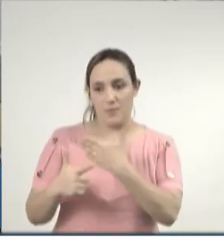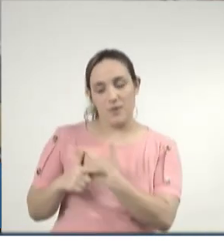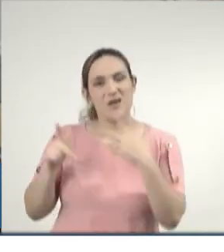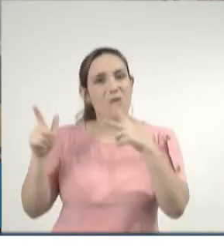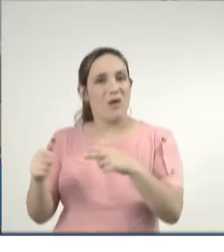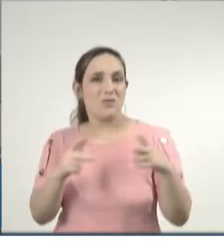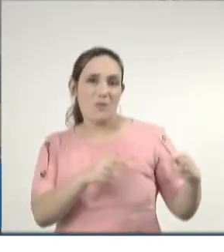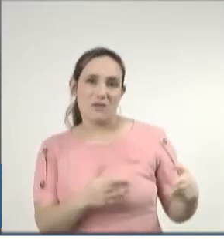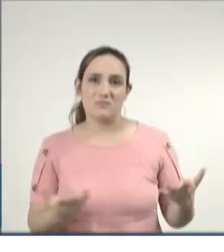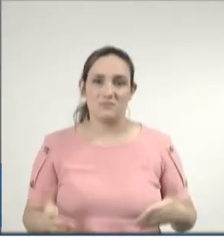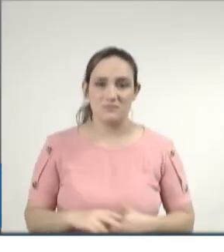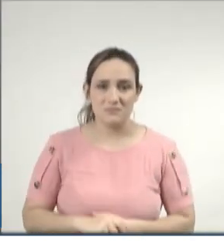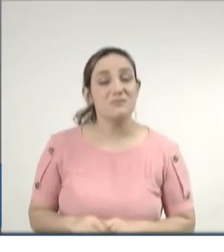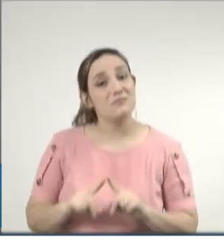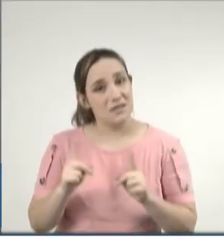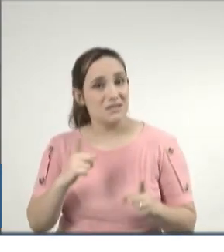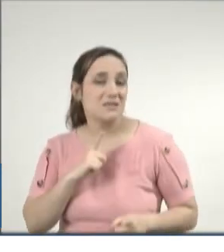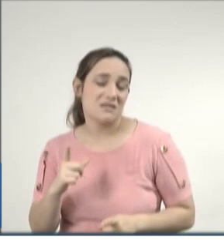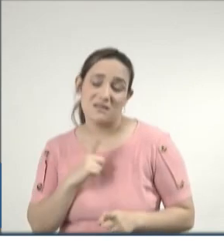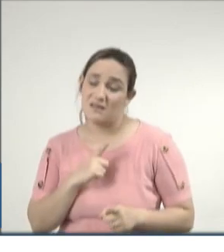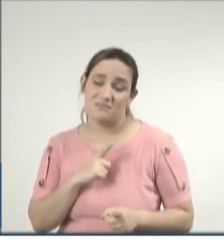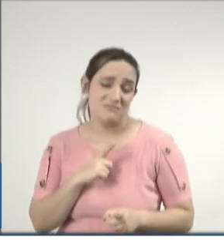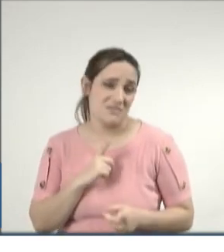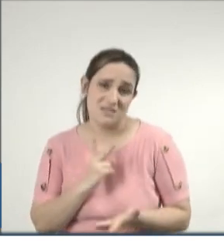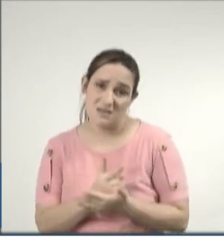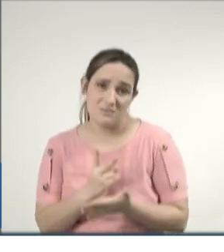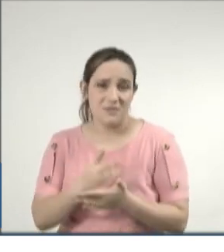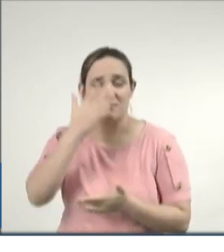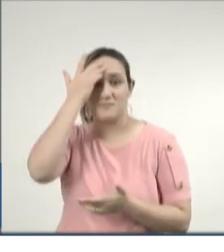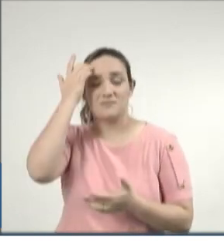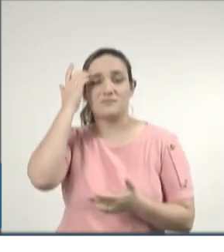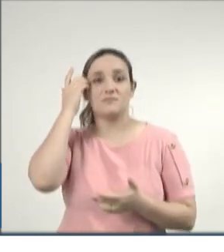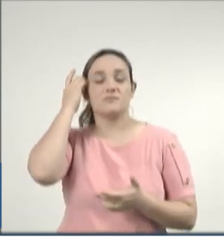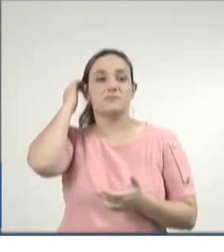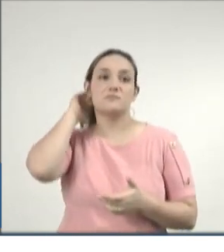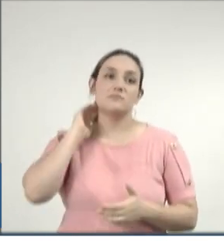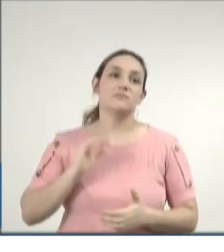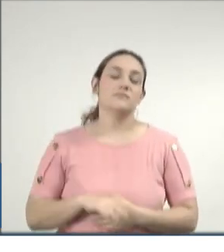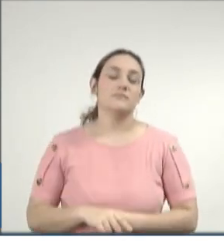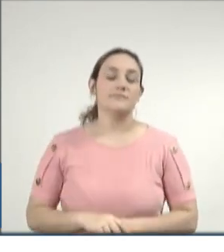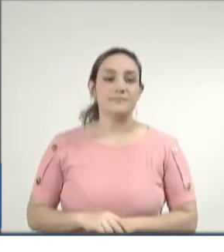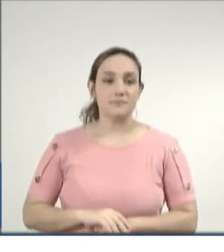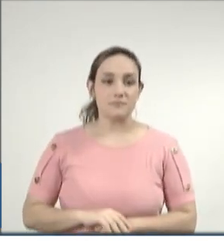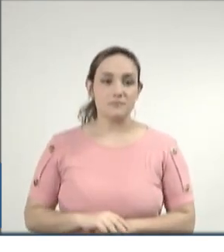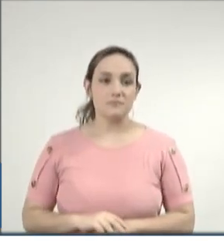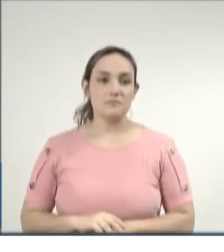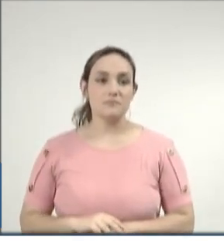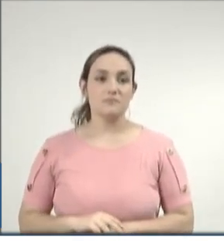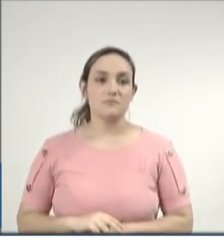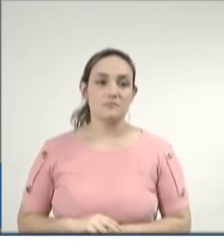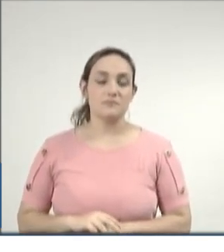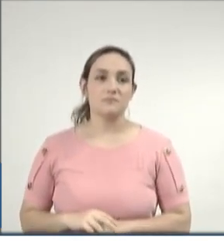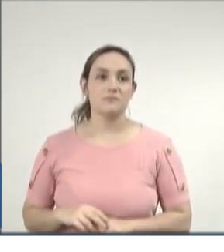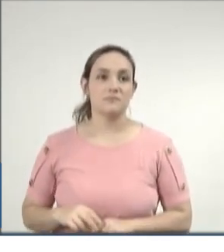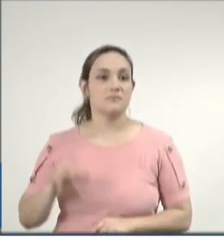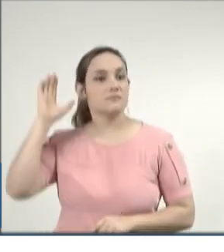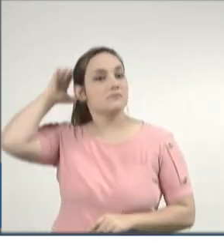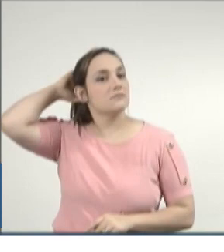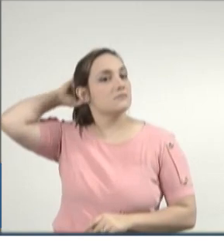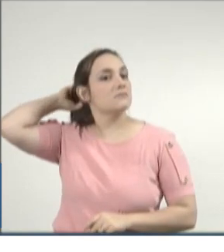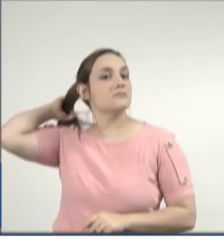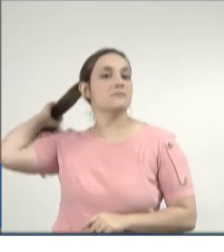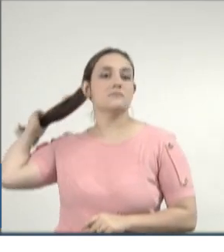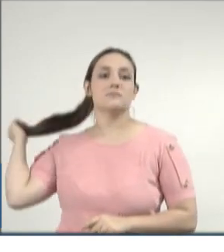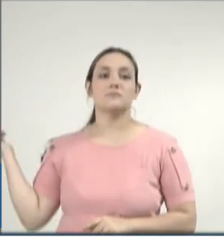inadmissível isso, mas isso existe o tempo inteiro. Vou falar da pesquisa. Saiu uma